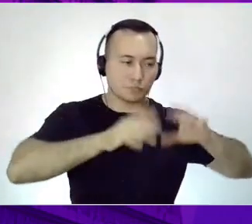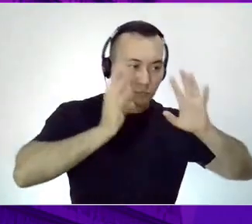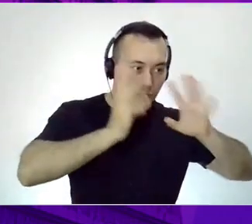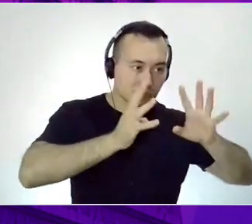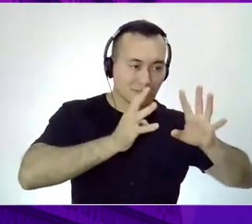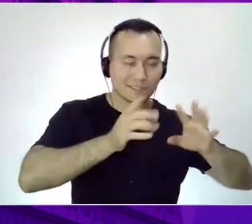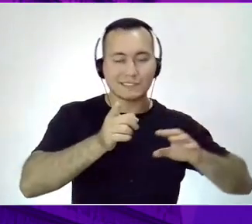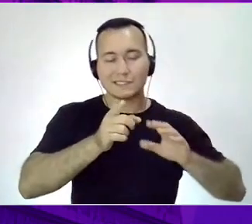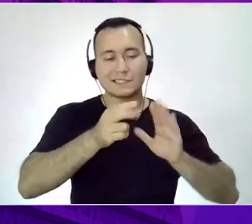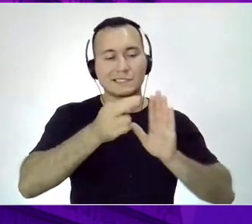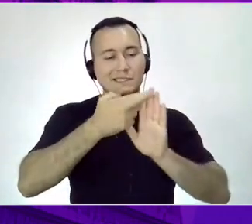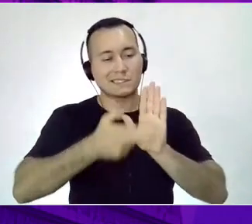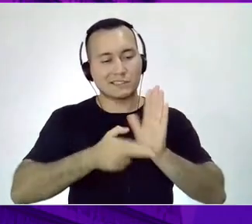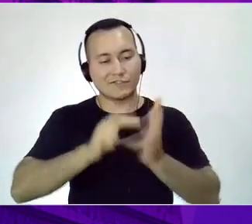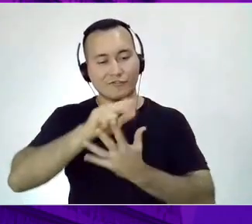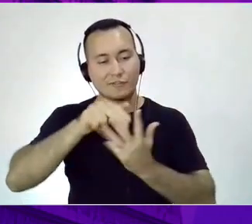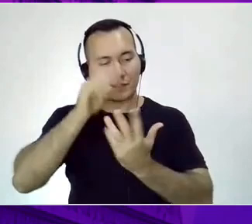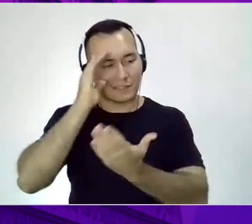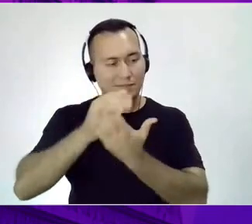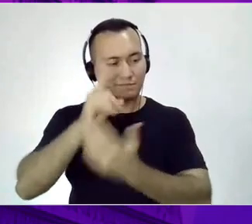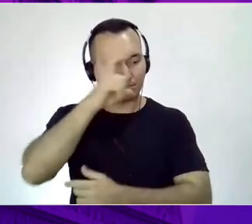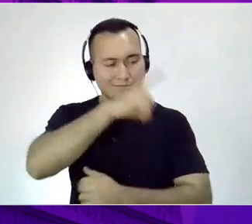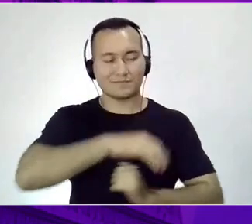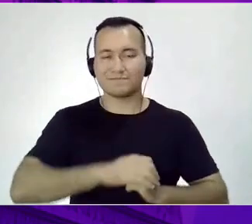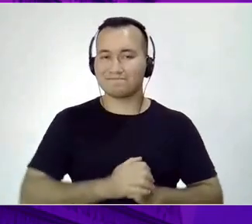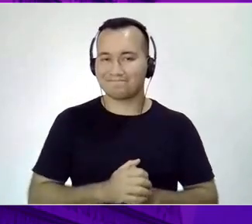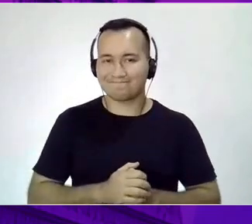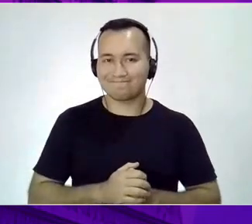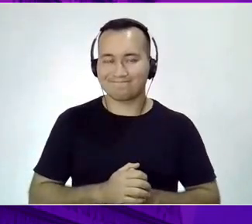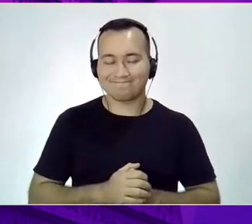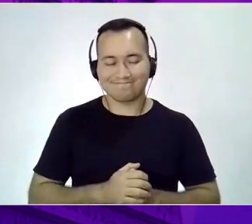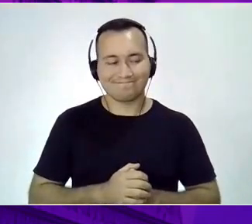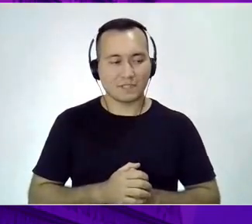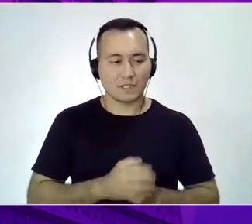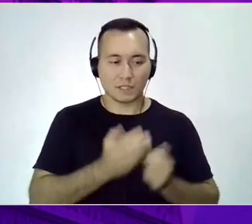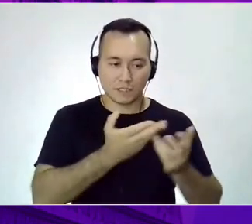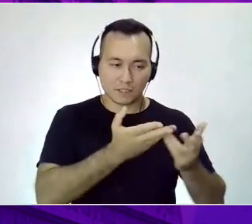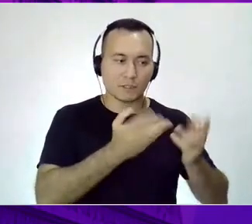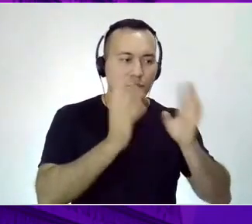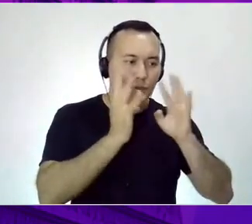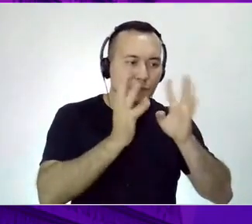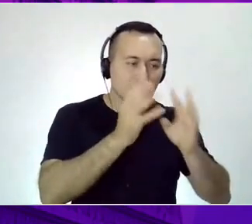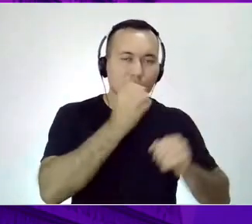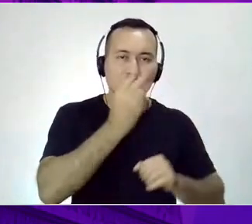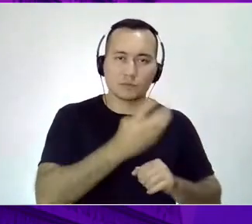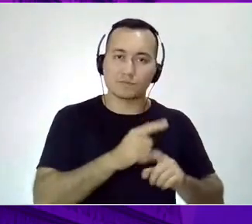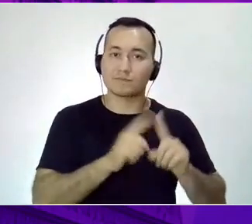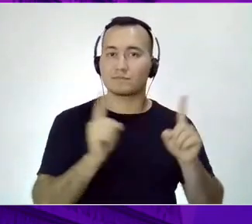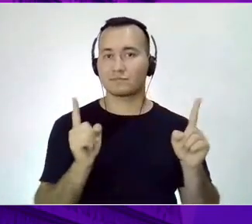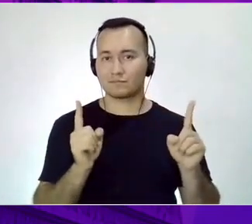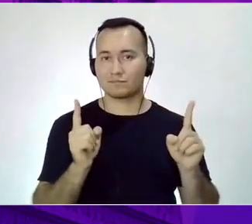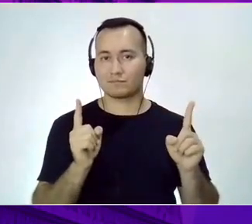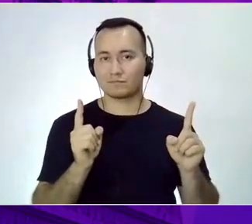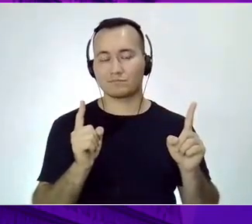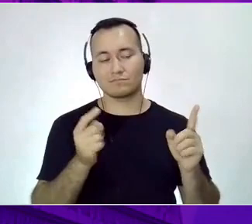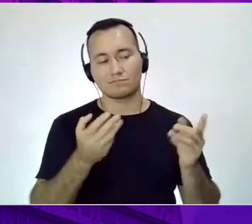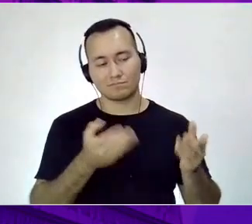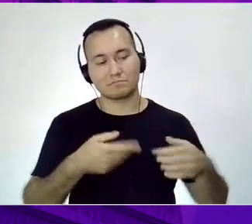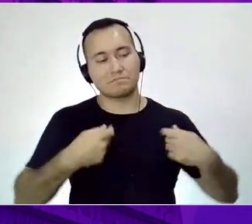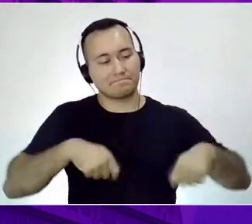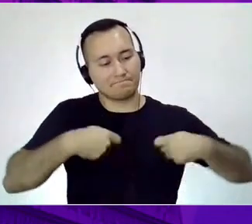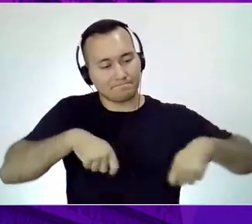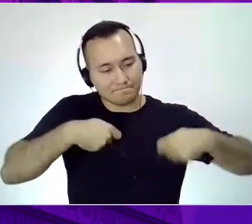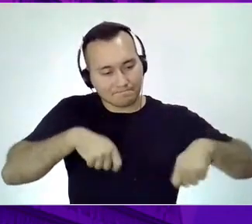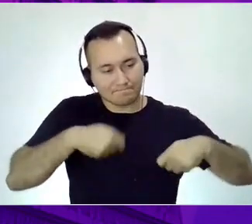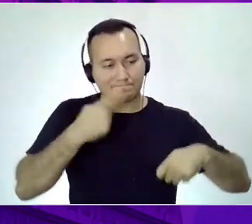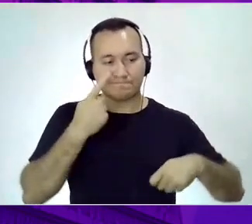Mas, antes do mais, a qualidade dessa régua é fundamental. Eu já ia esquecer de comentar com